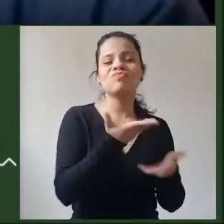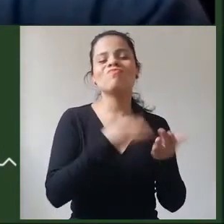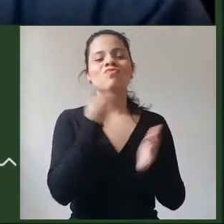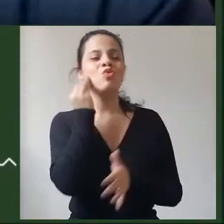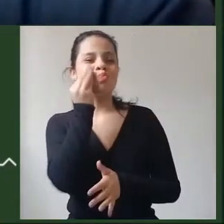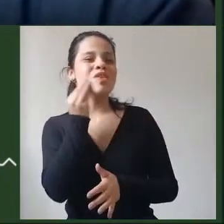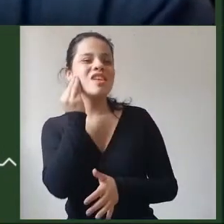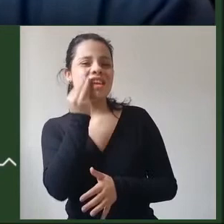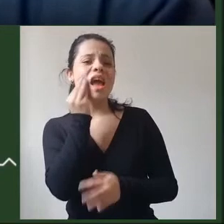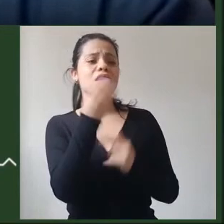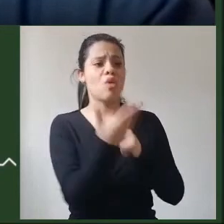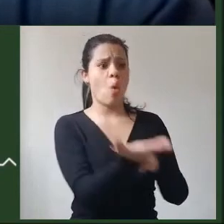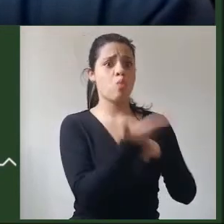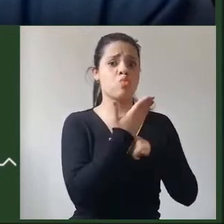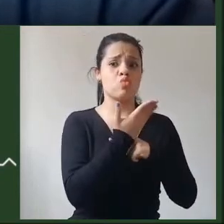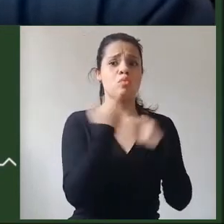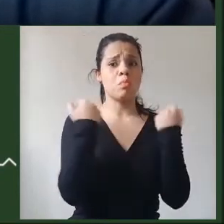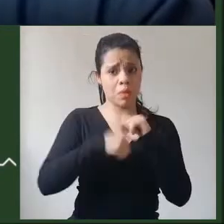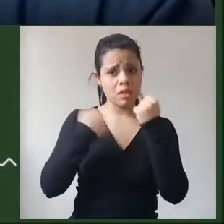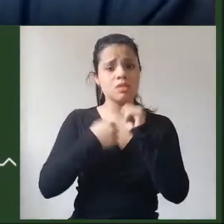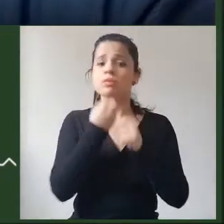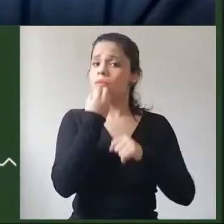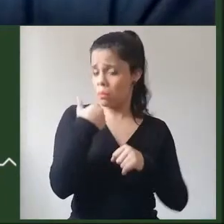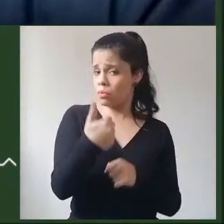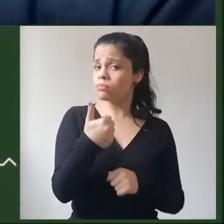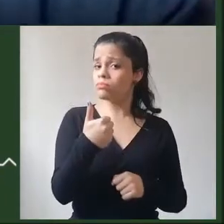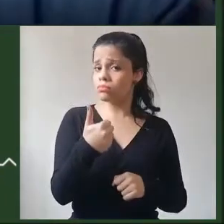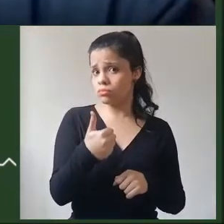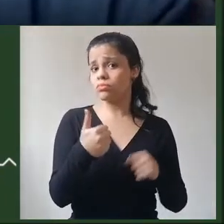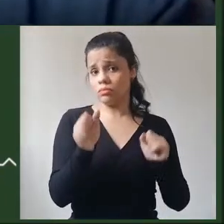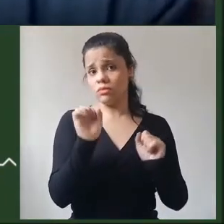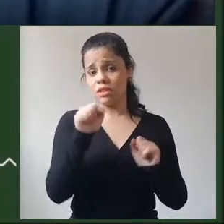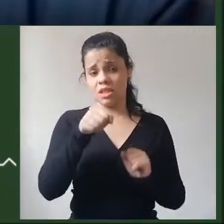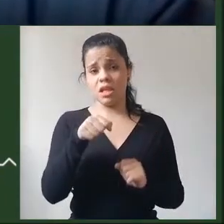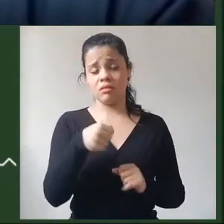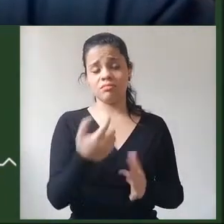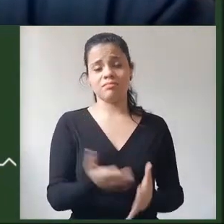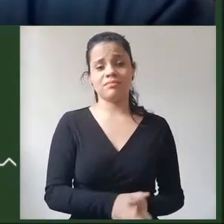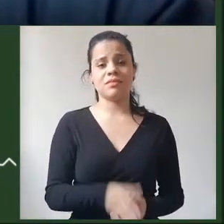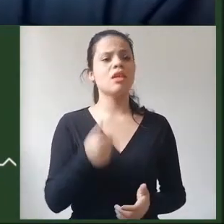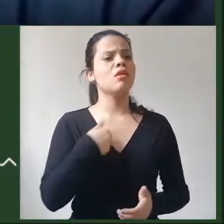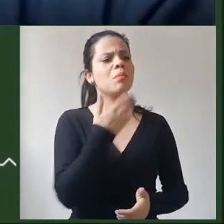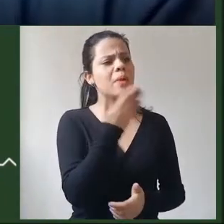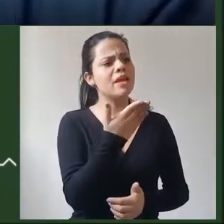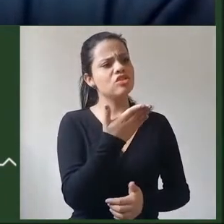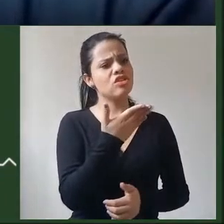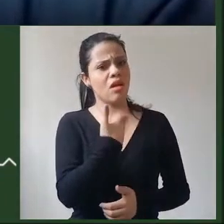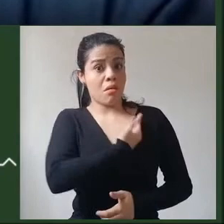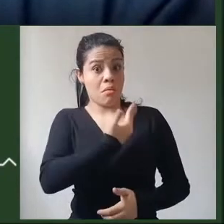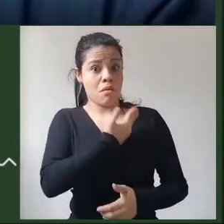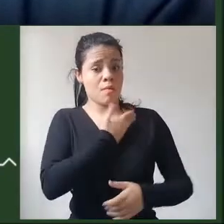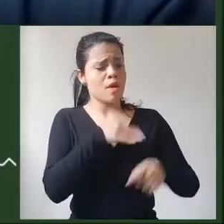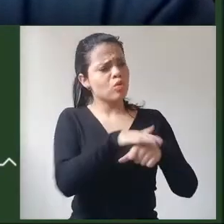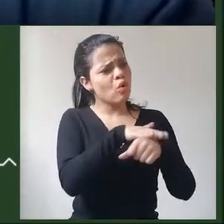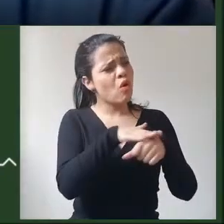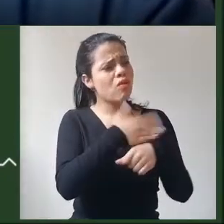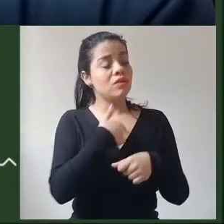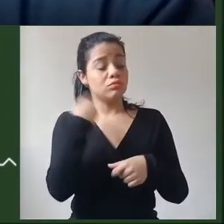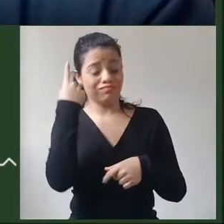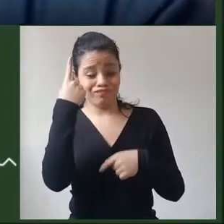outros, e não ter vergonha que se preciso de ajuda, vou dar, vou receber, vou pedir, vou